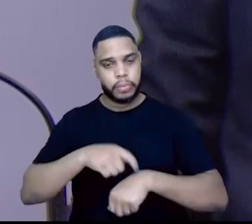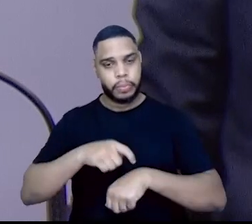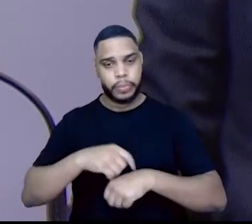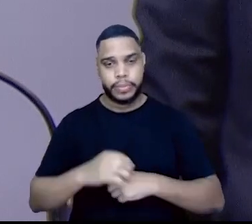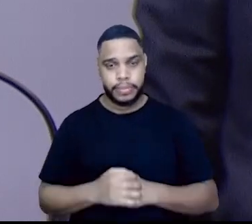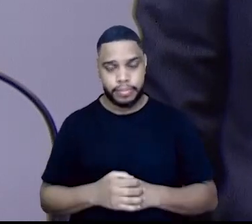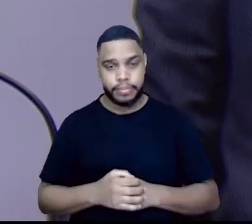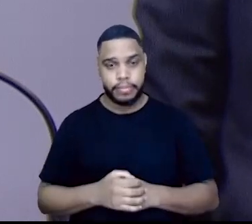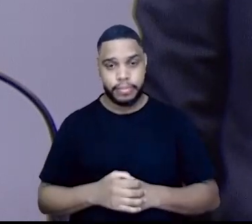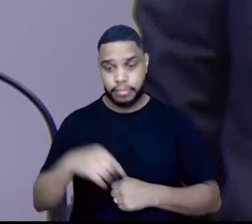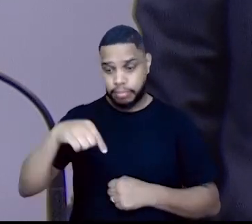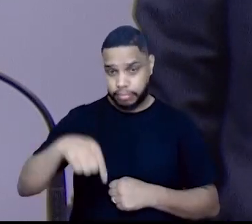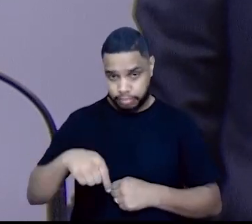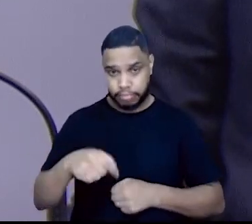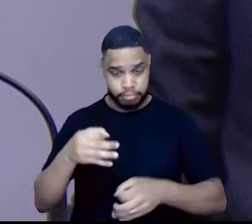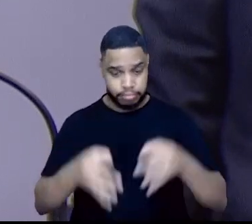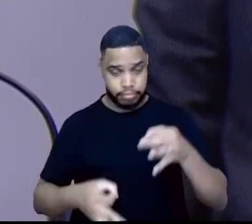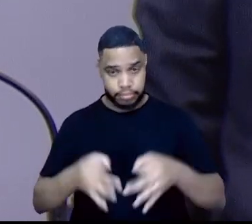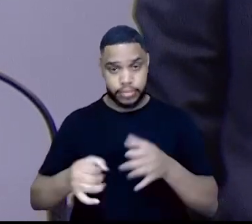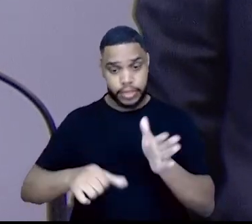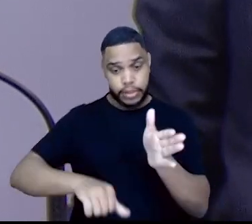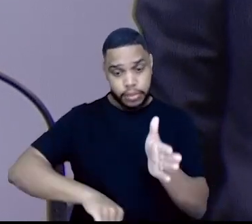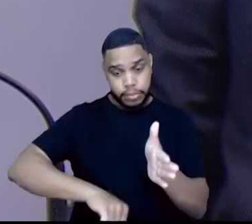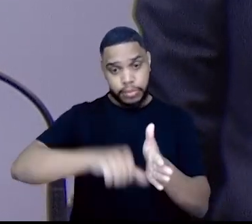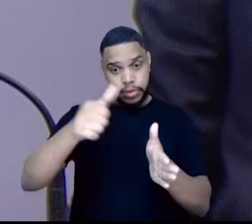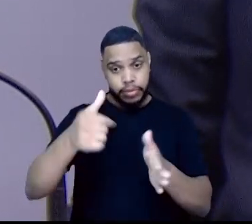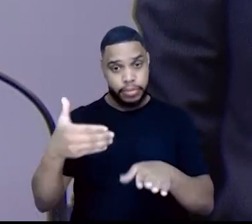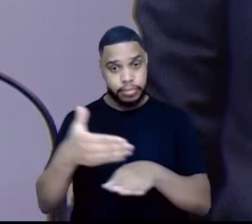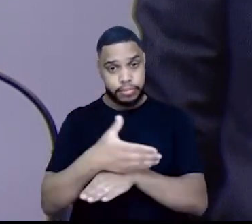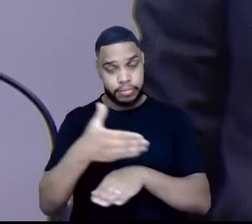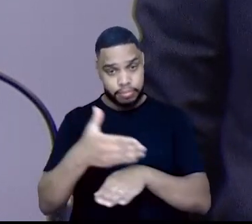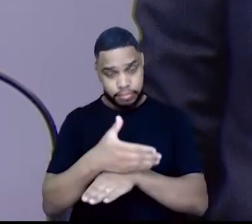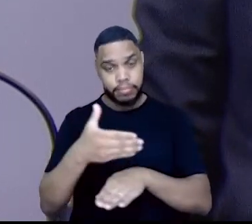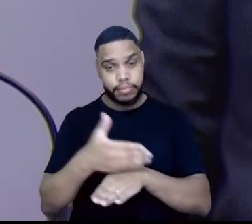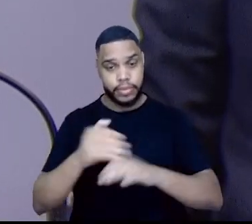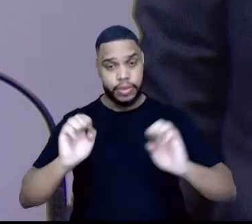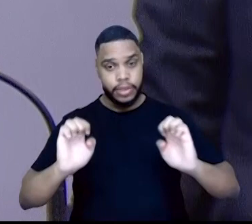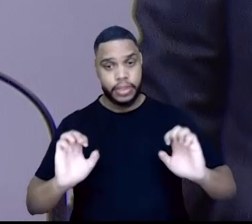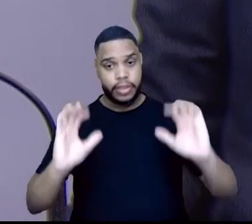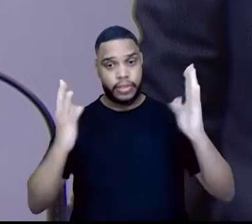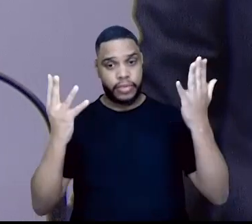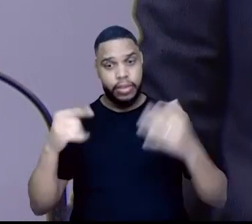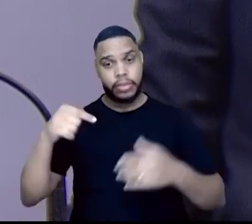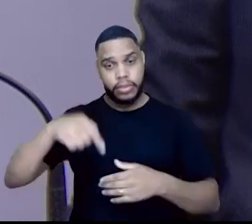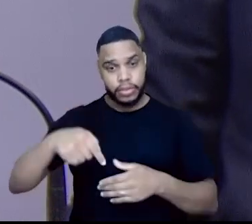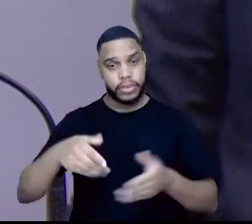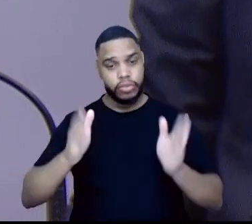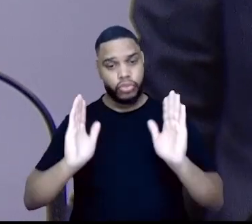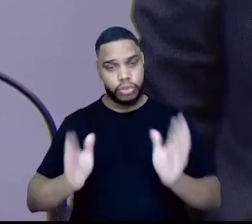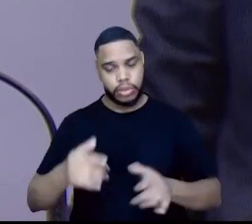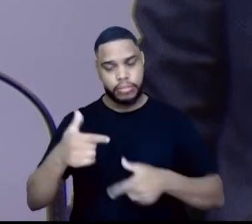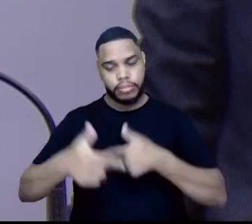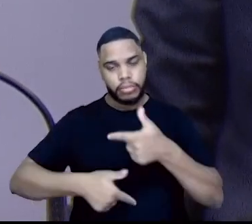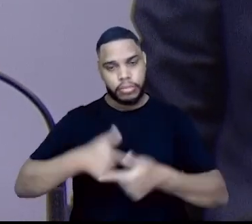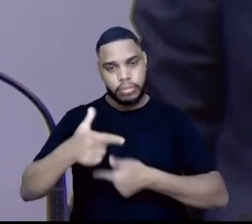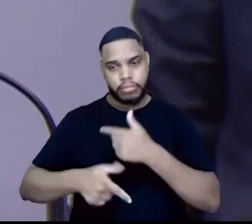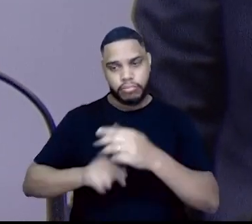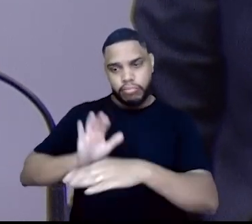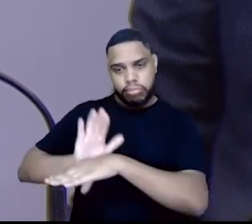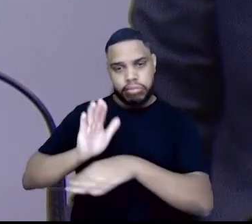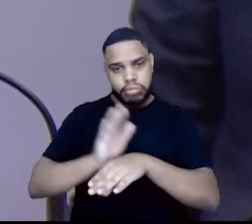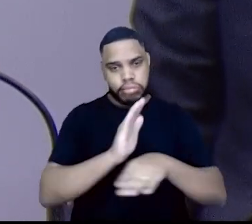Nosso tribunal participa pela primeira vez desse consagrado evento que vem a coroar o trabalho cooperativo das